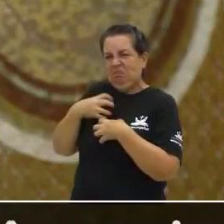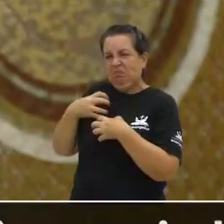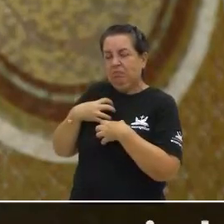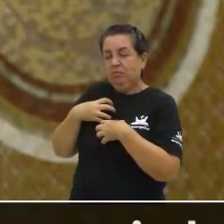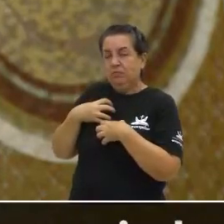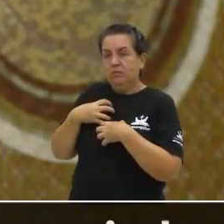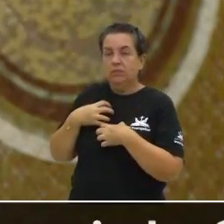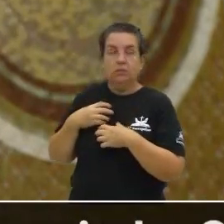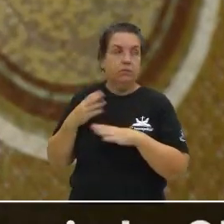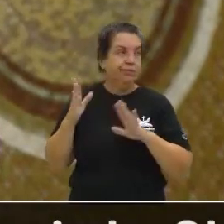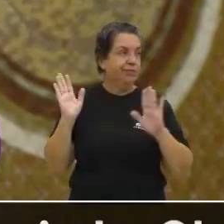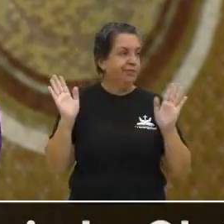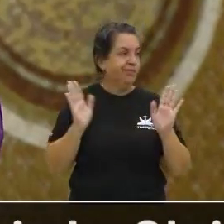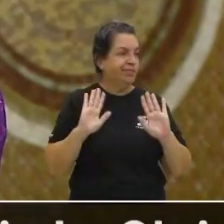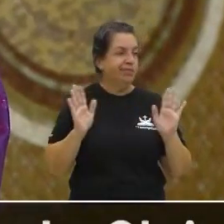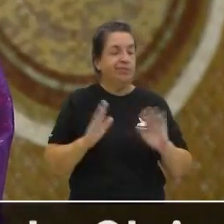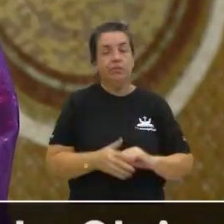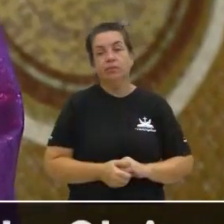Perceba que erro.